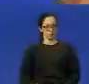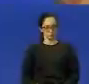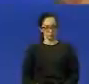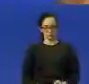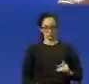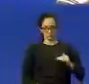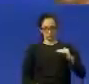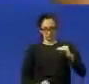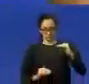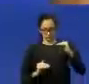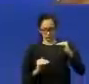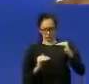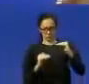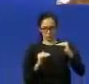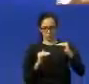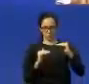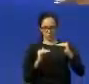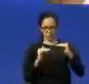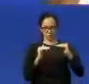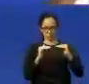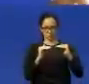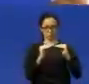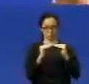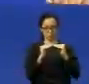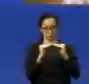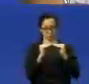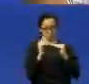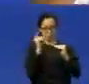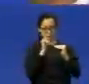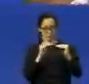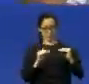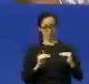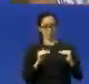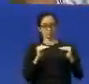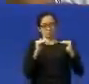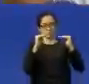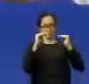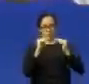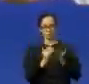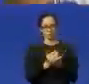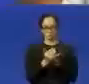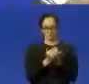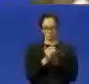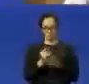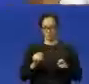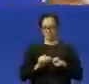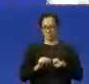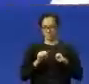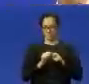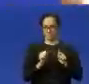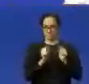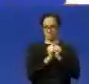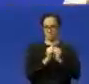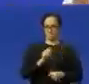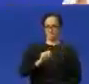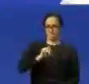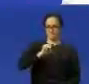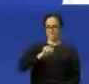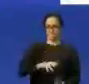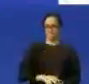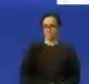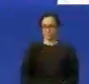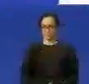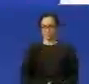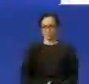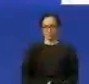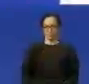estável. A partir do momento que se enche o reservatório 2, aí começa novamente a elevar o nível, só que de uma maneira menos